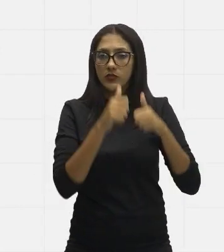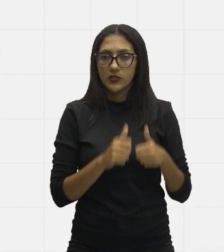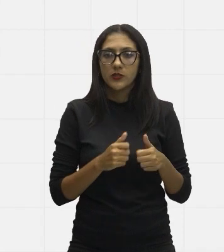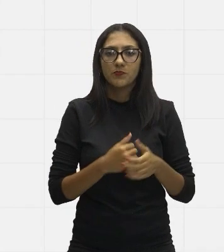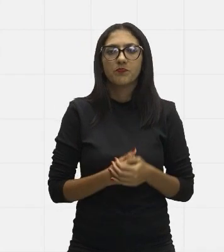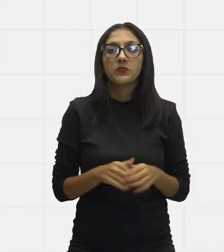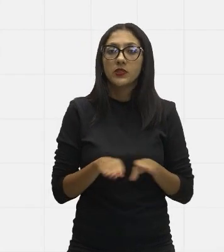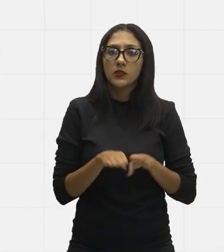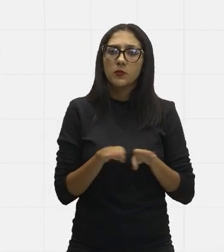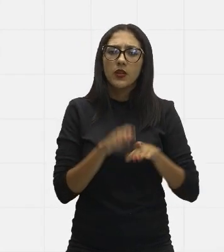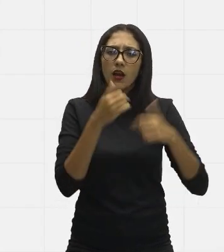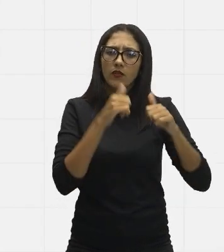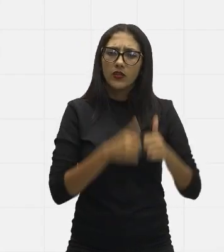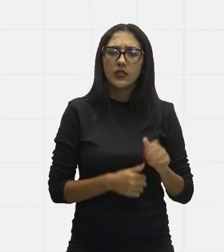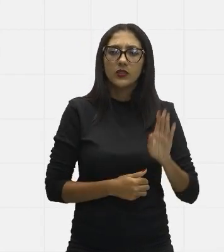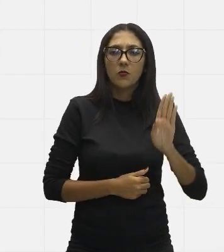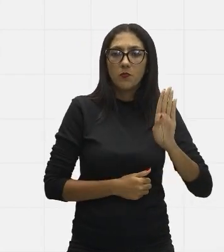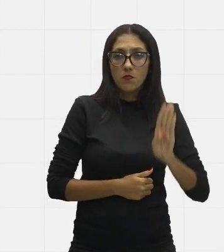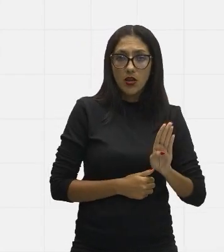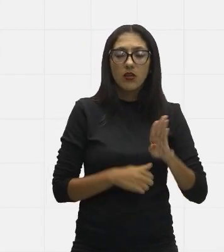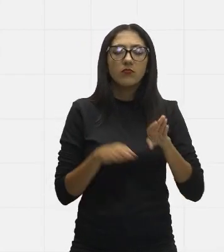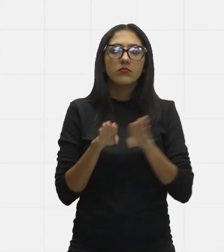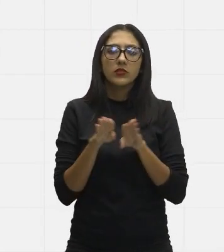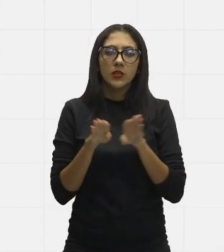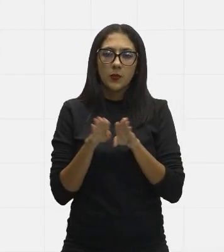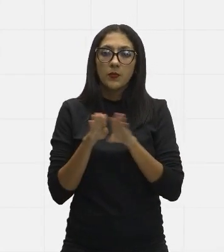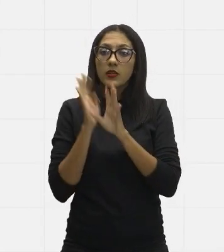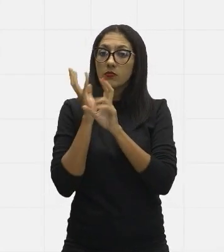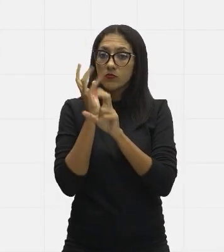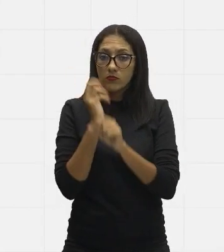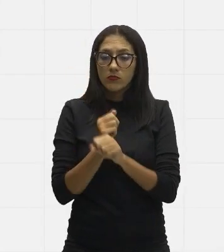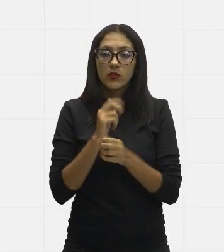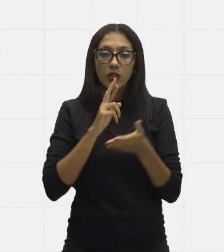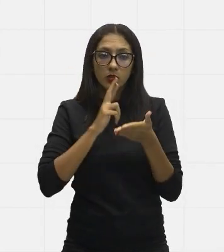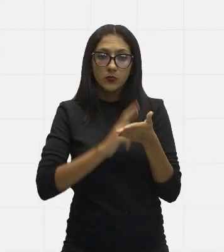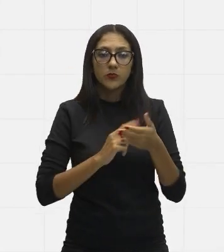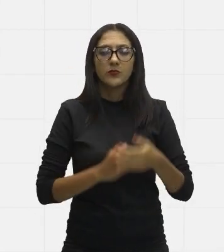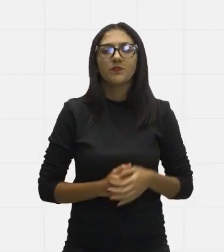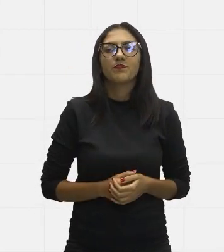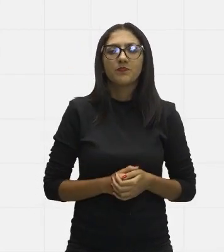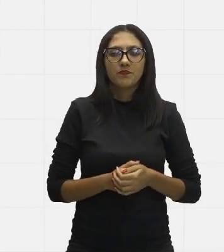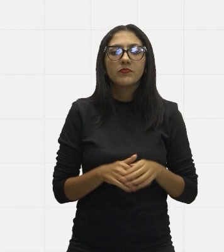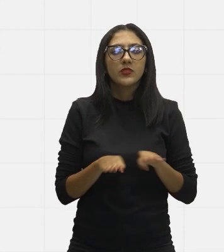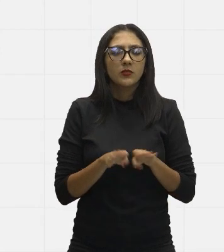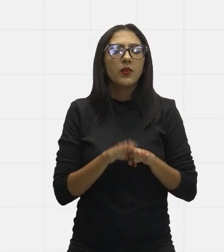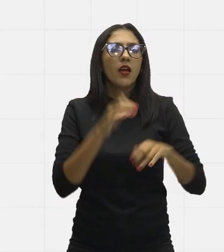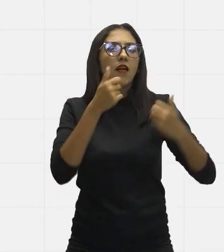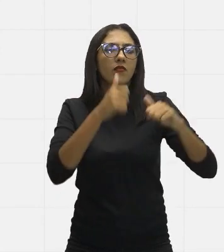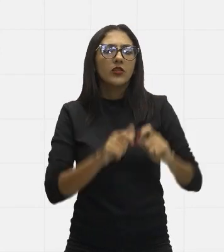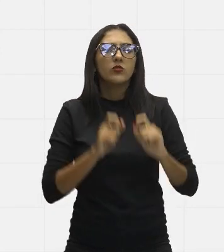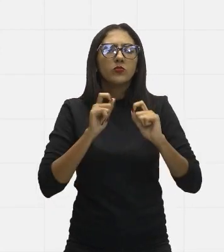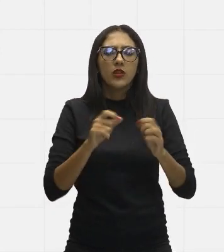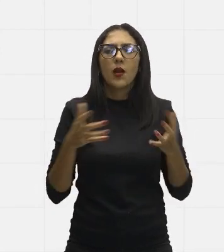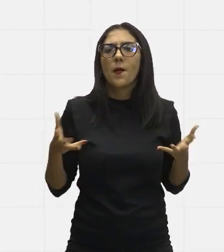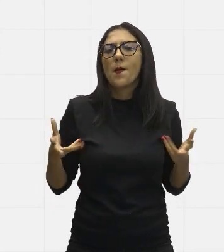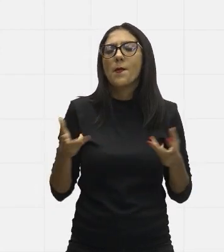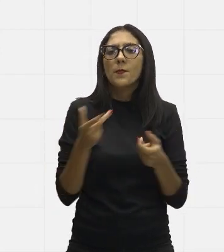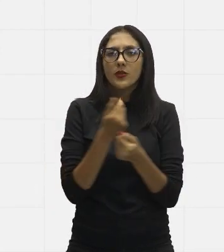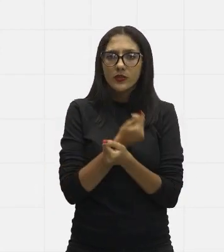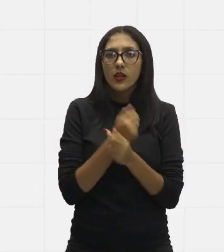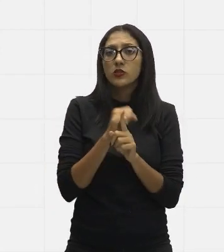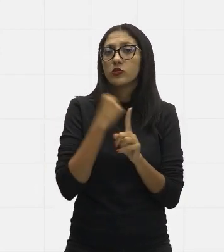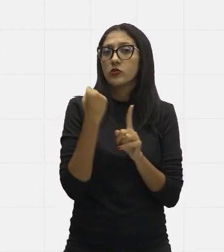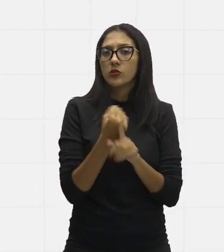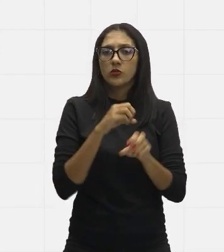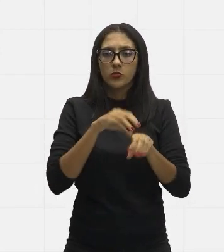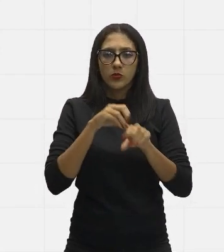tipo B e o gabarito. Nós temos as habilidades socioeducativas. o plano de estudo